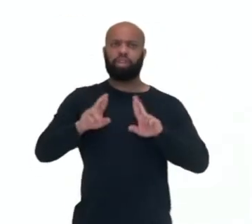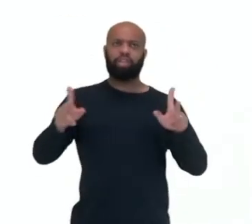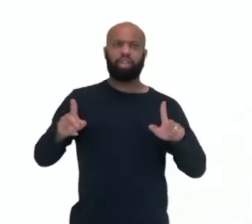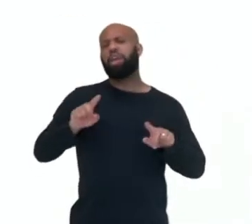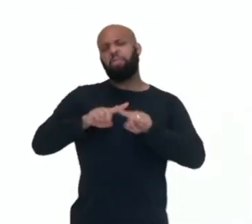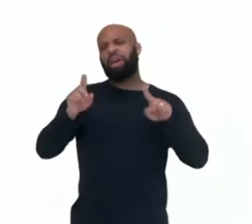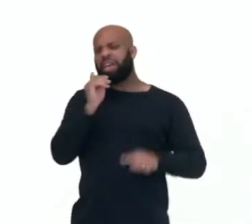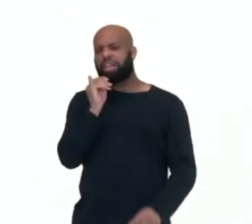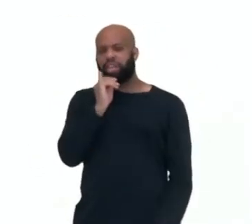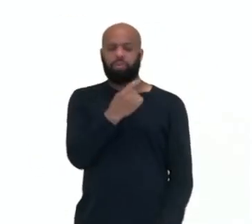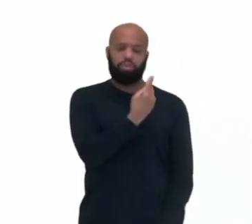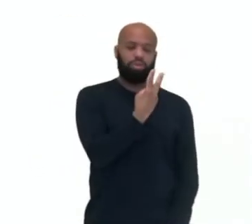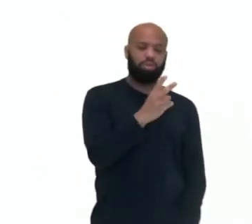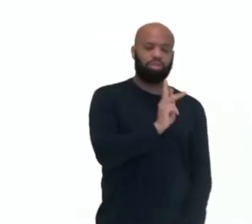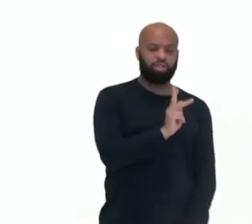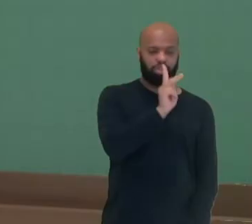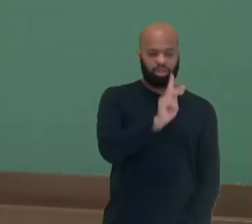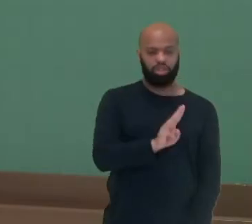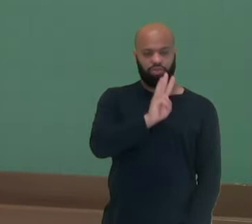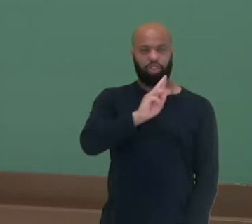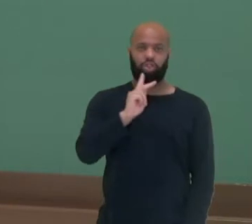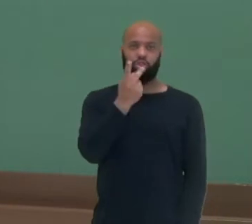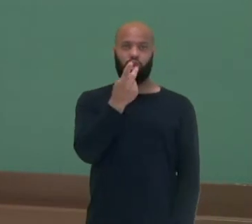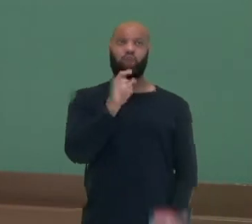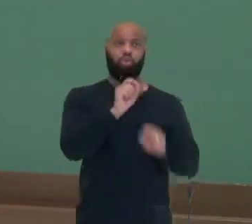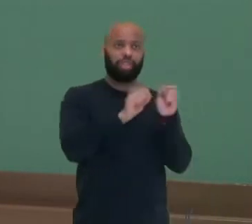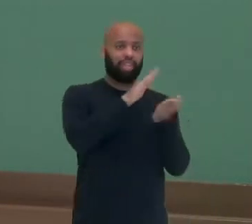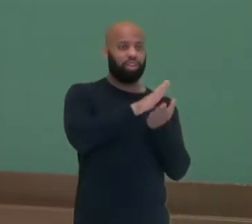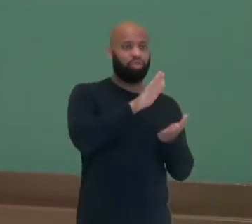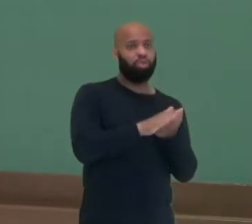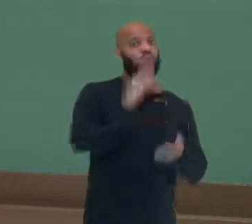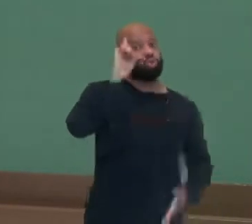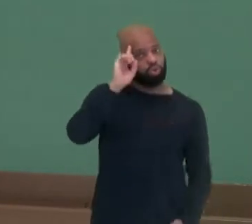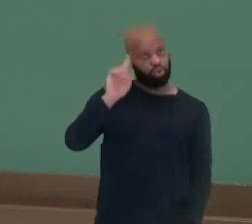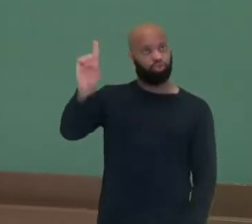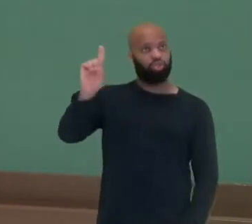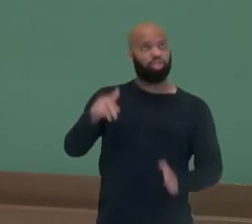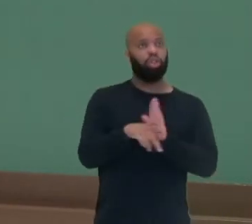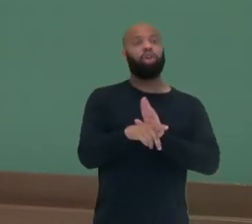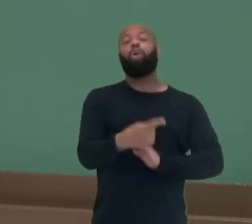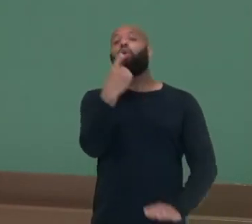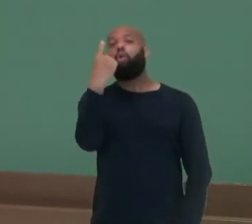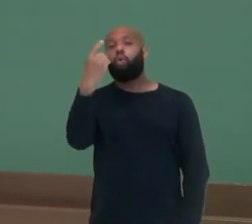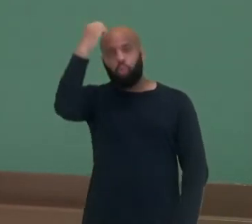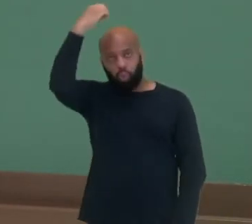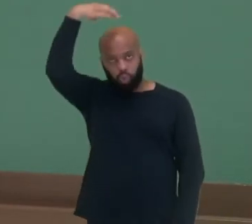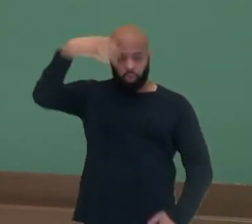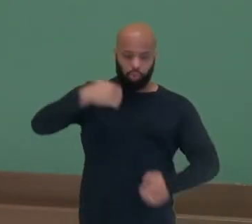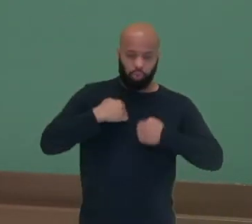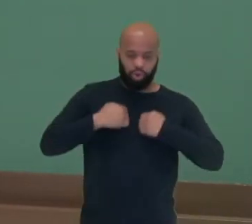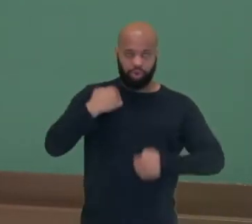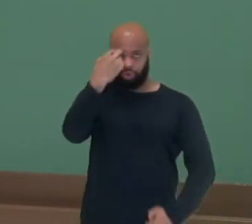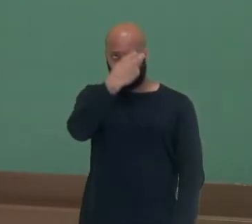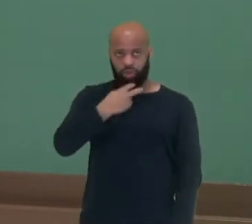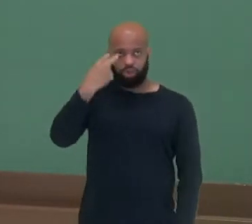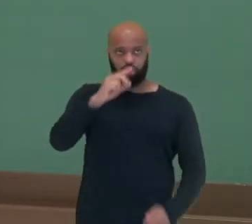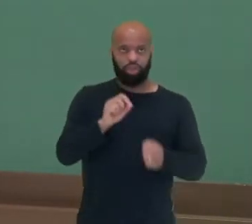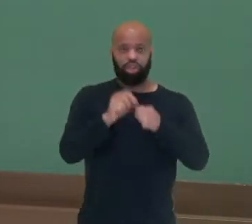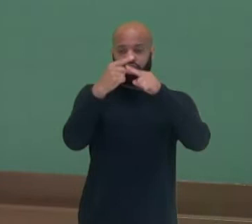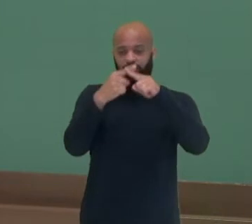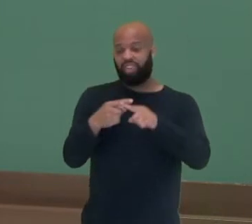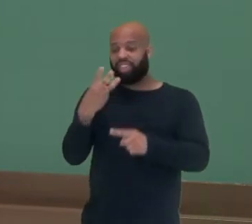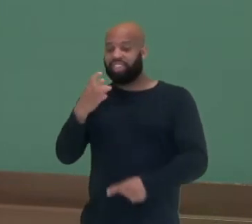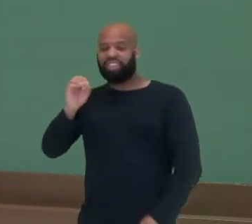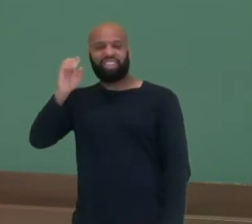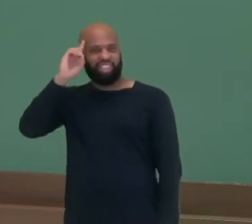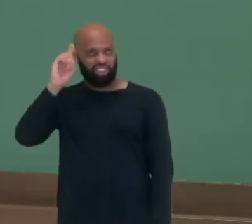12 kWh, que é o consumo em um dia de um banho de 2 horas, multiplicado por 30